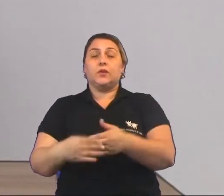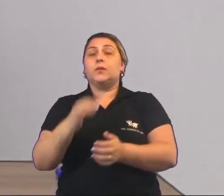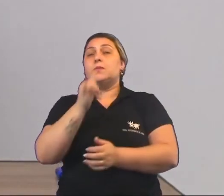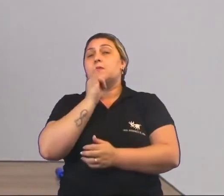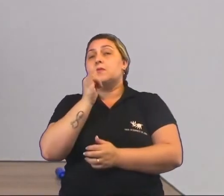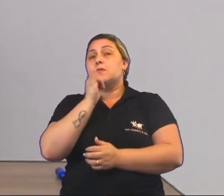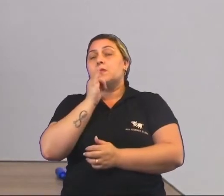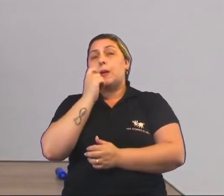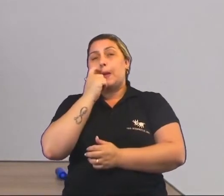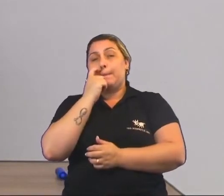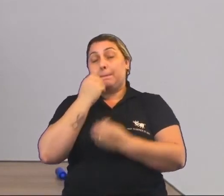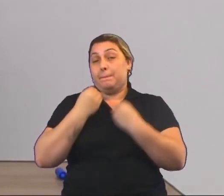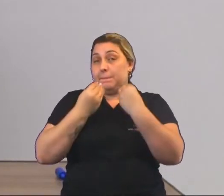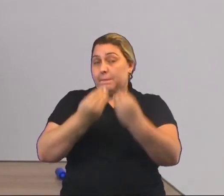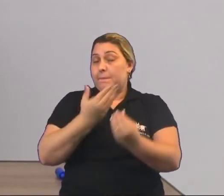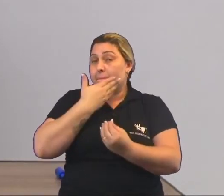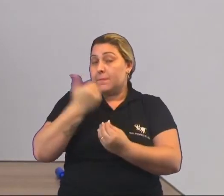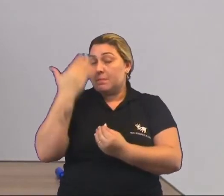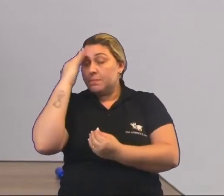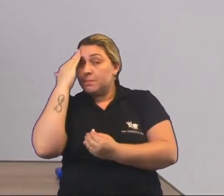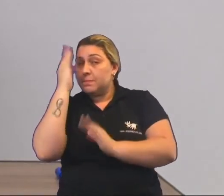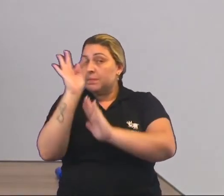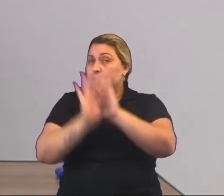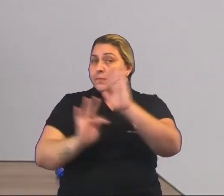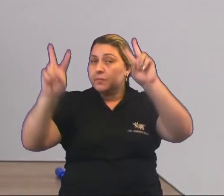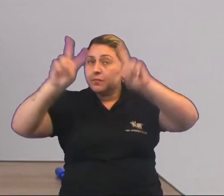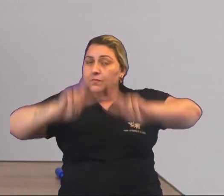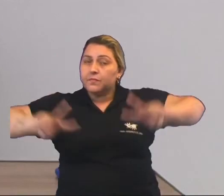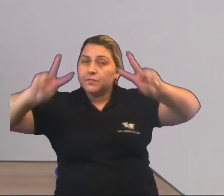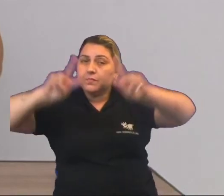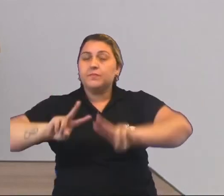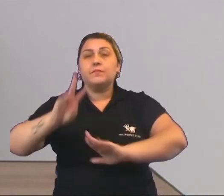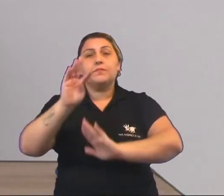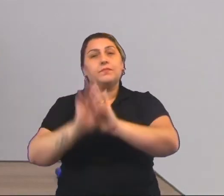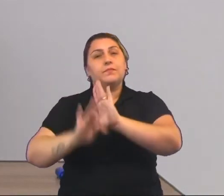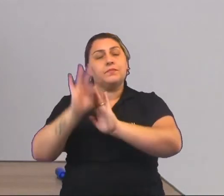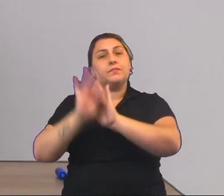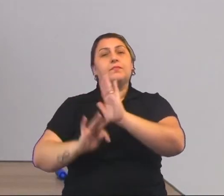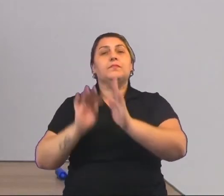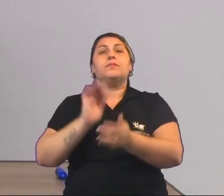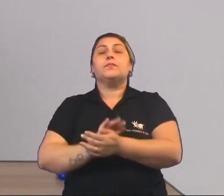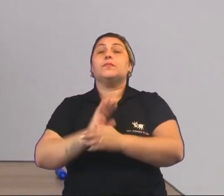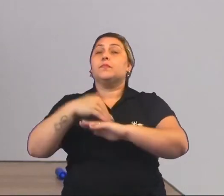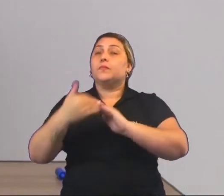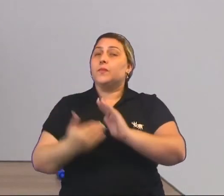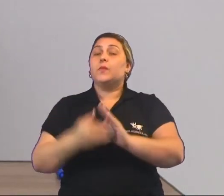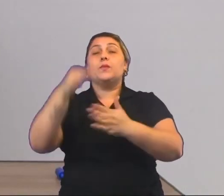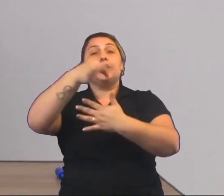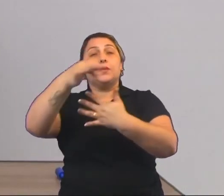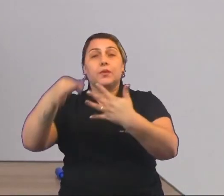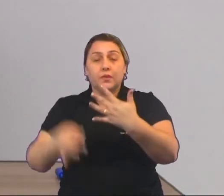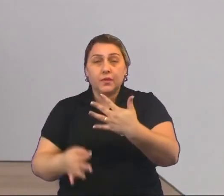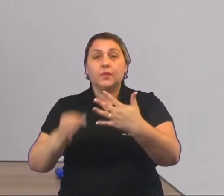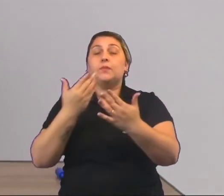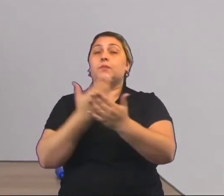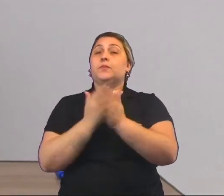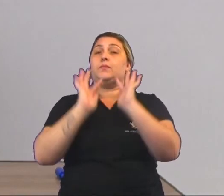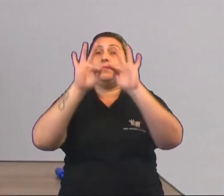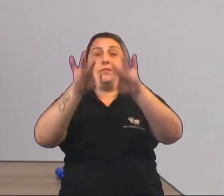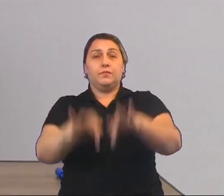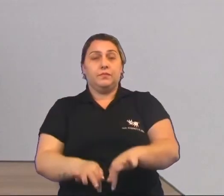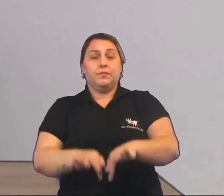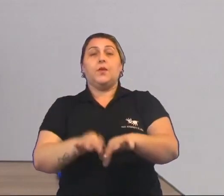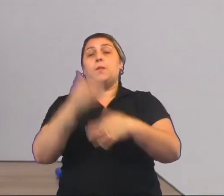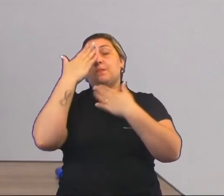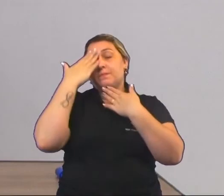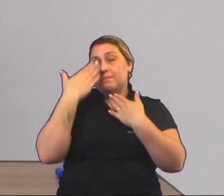exemplo, que vai dar a você uma melhor compreensão e visualização no texto acerca de todos esses elementos. E a nossa aula chegou chegou ao